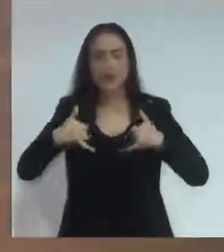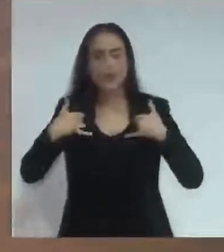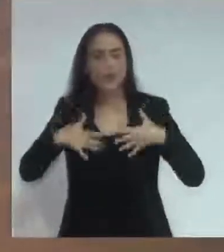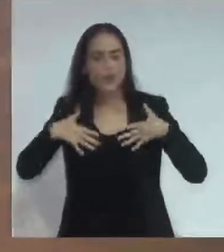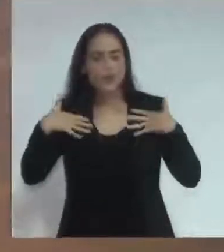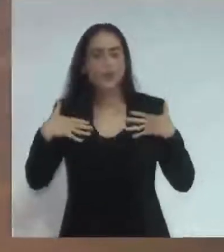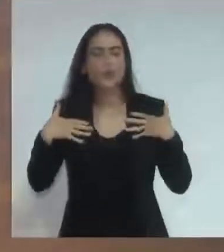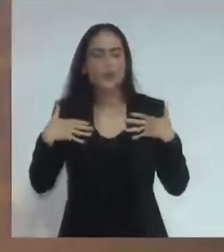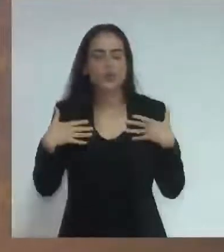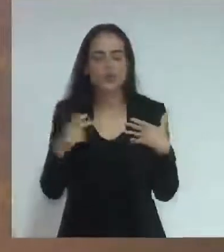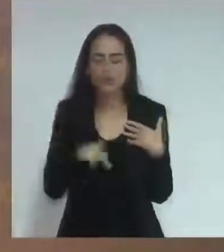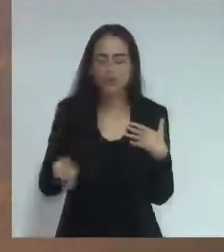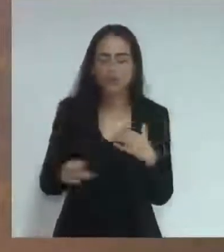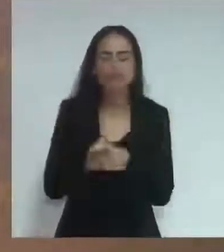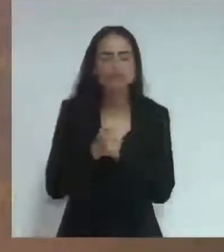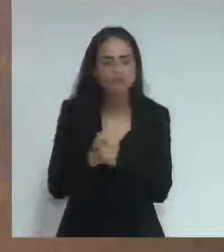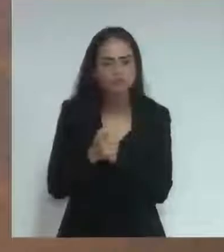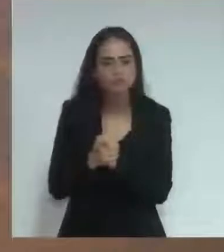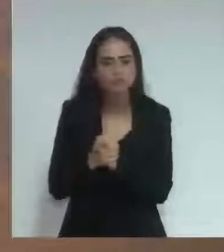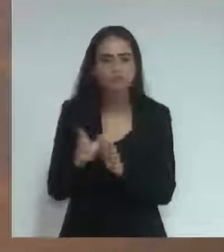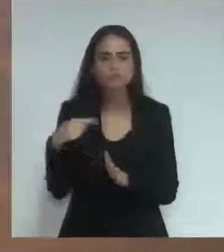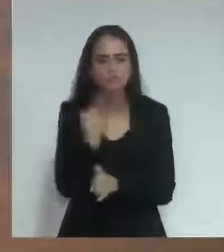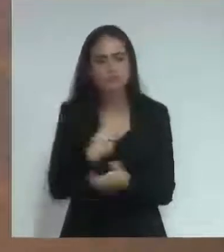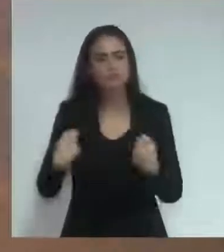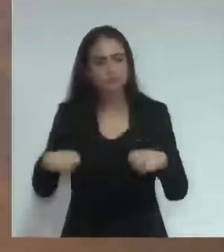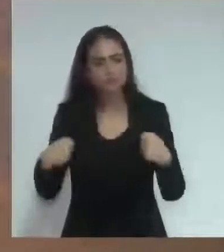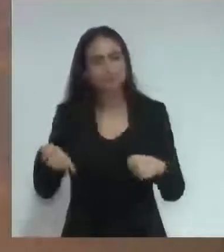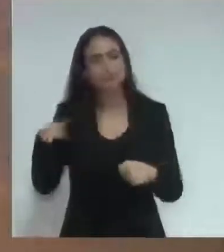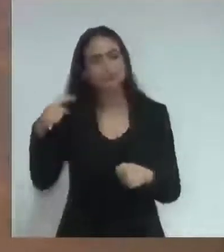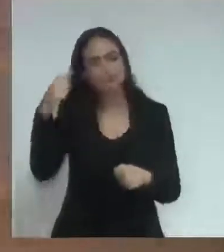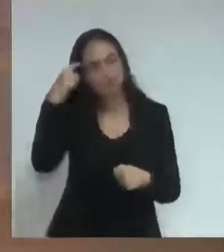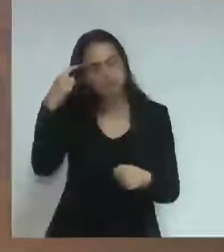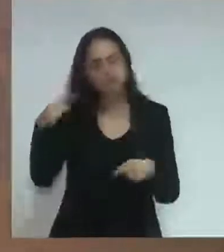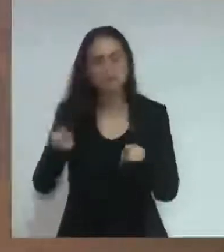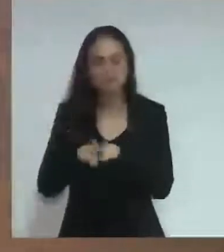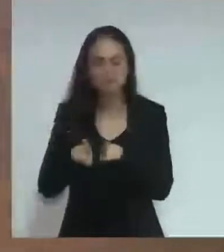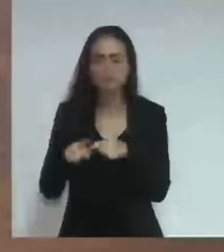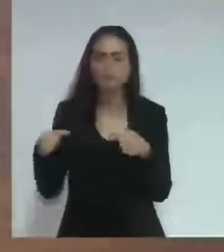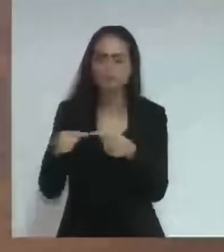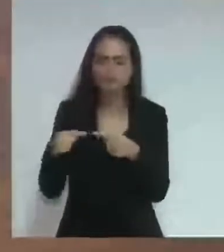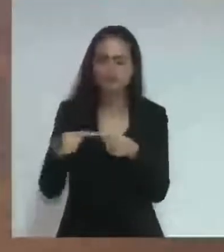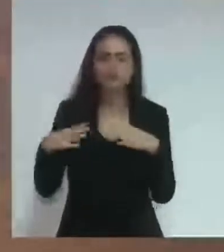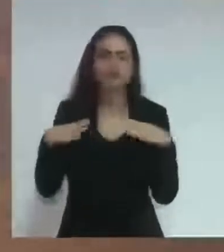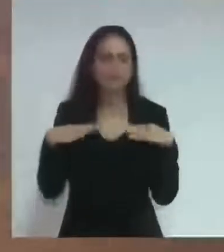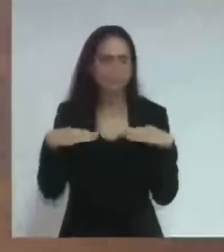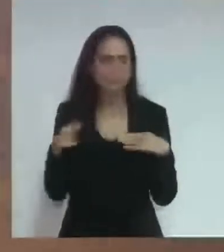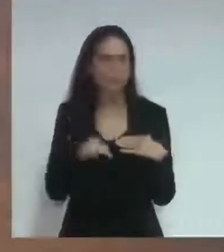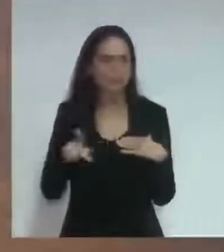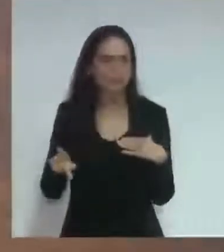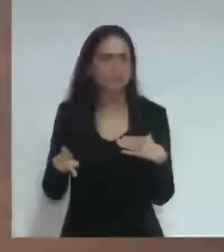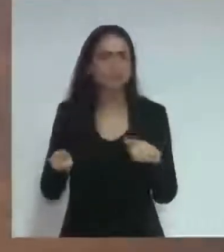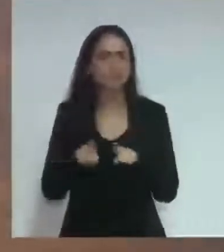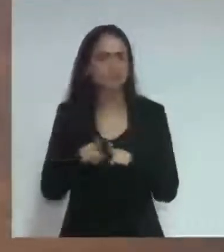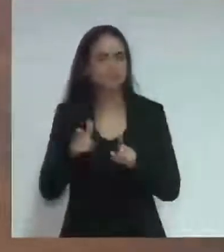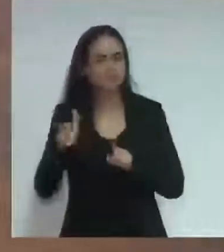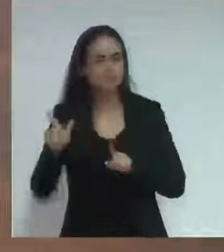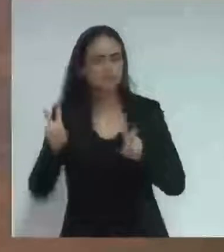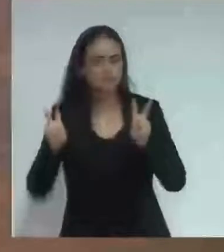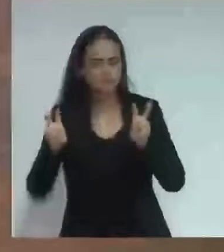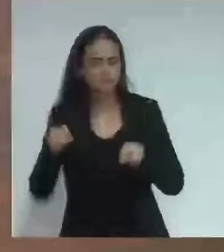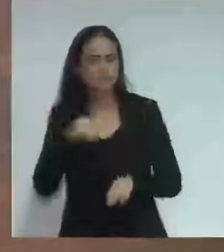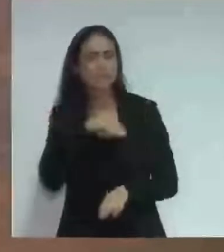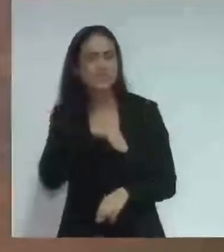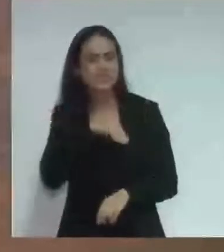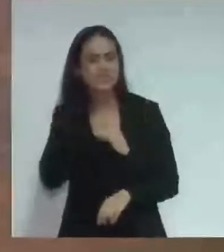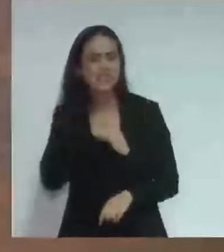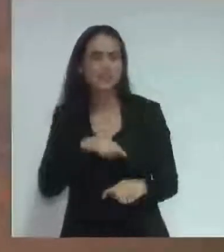professores merecem, então vamos deixar de demagogia. Vamos lutar, isso agora falando do Brasil, por salários dignos, ou falar do Estado de São